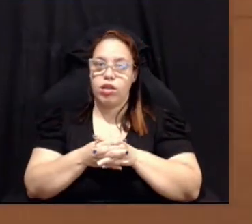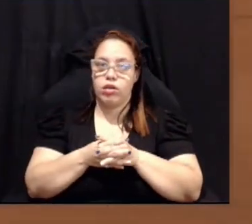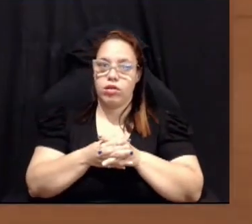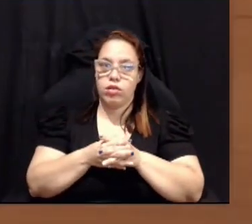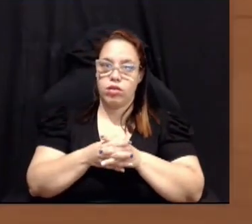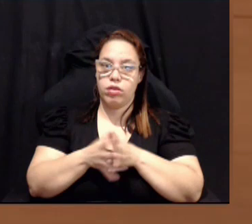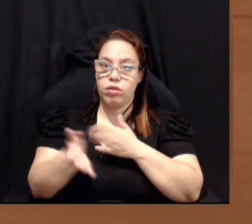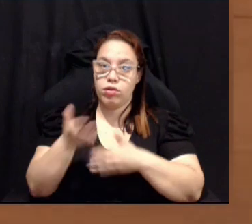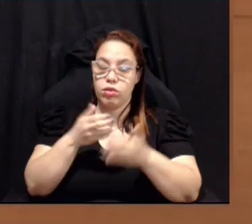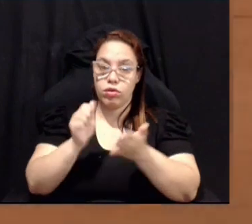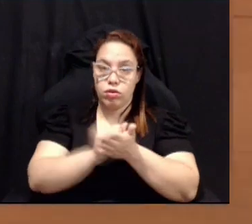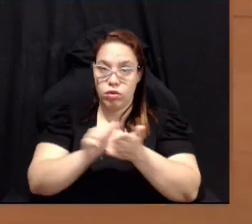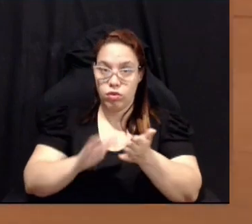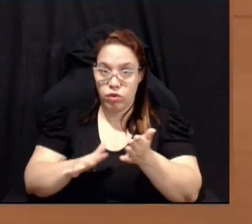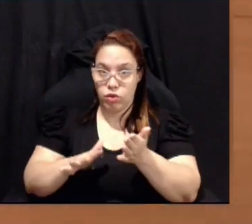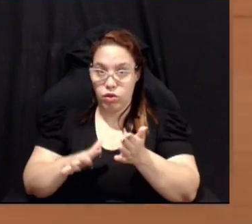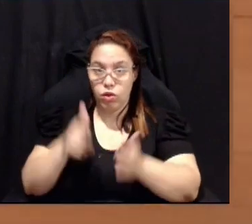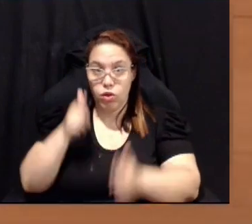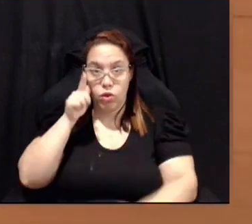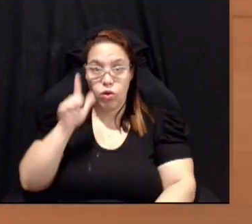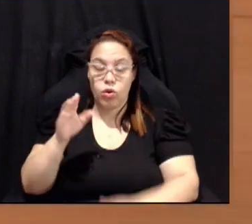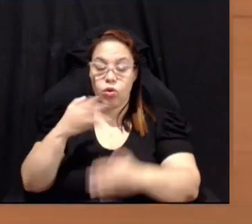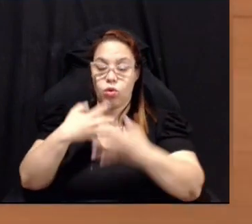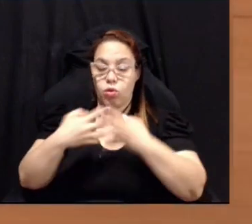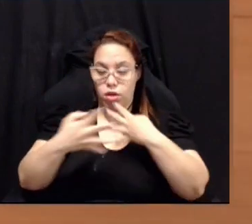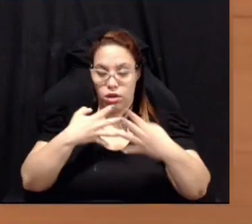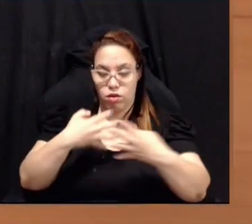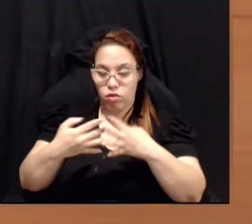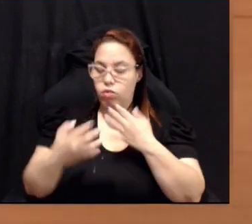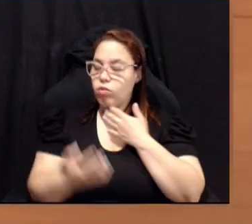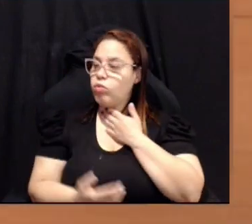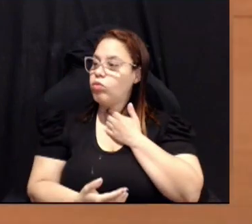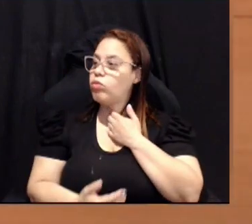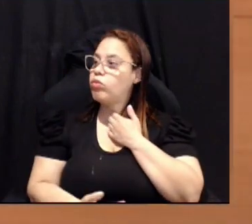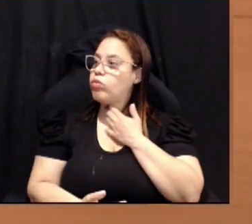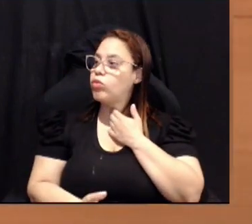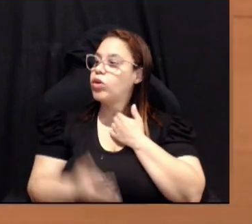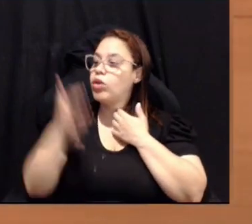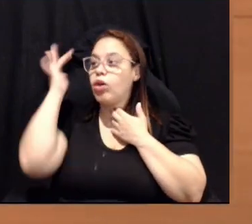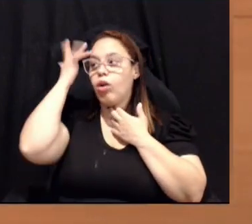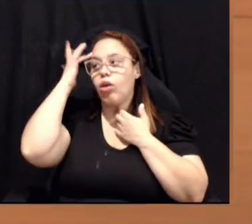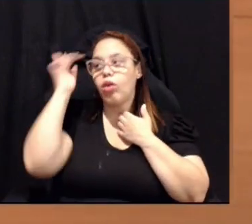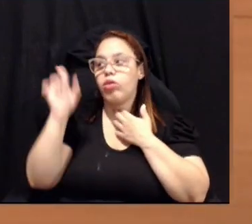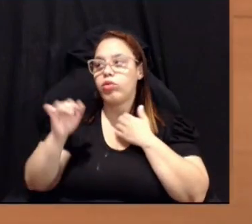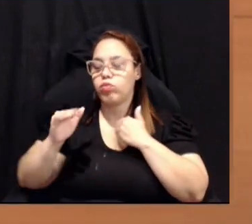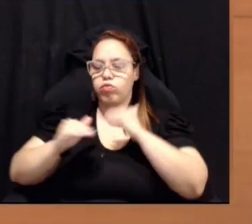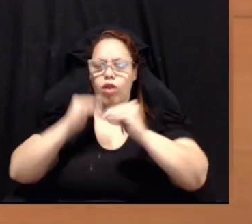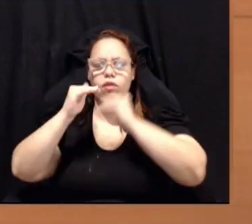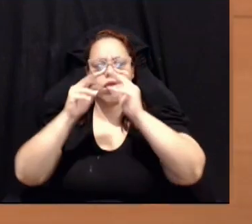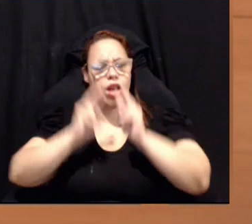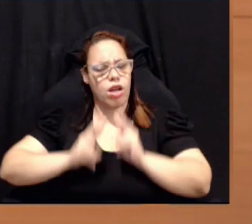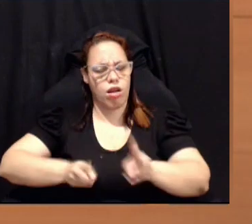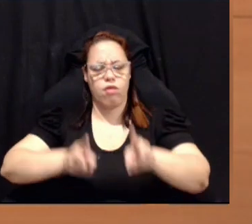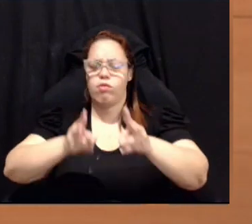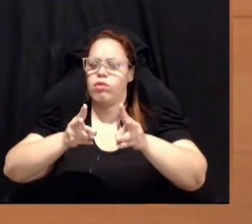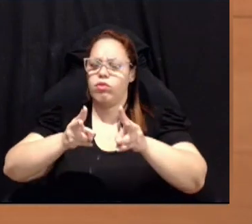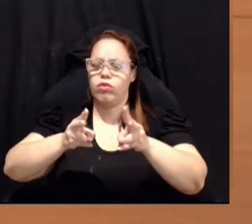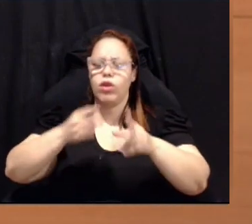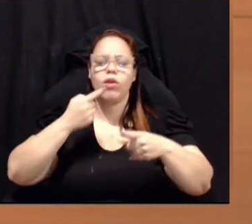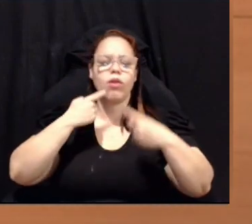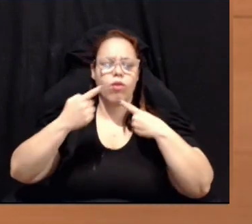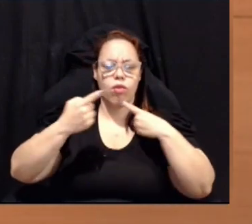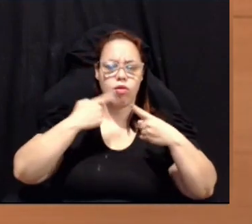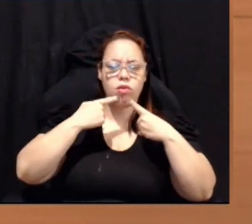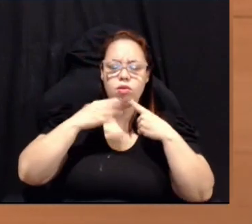atividade no Conseg, em Barão Geraldo, né, e acho que é isso, temos que avançar sempre Esse diálogo com os blocos é